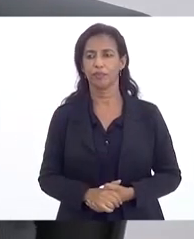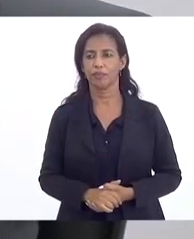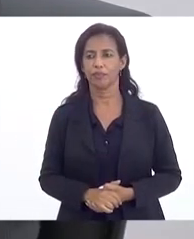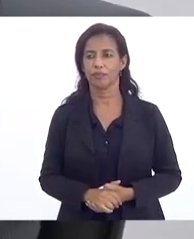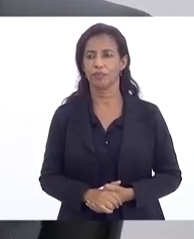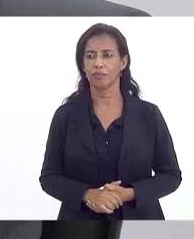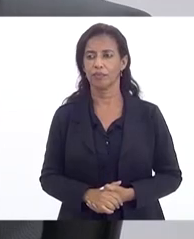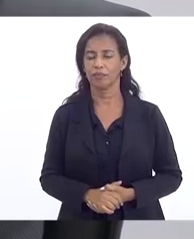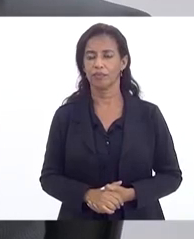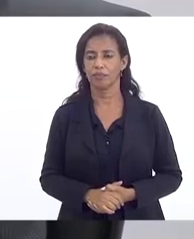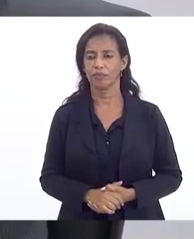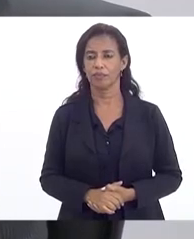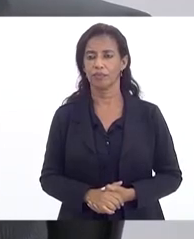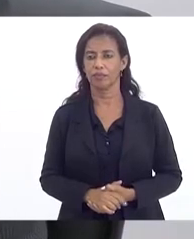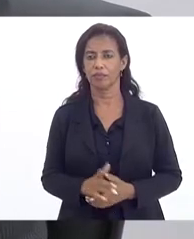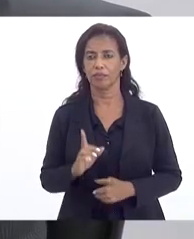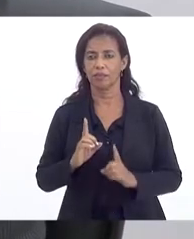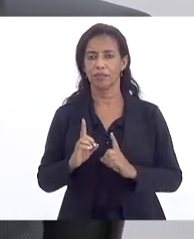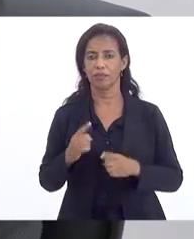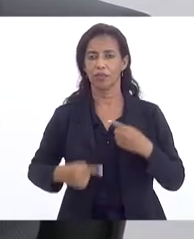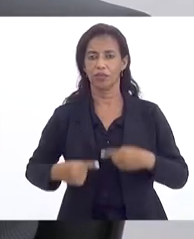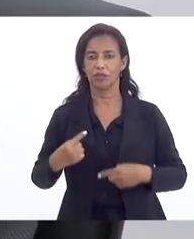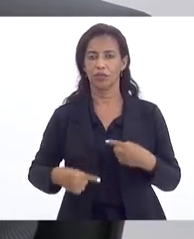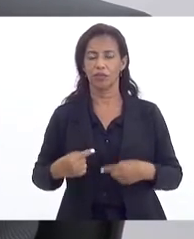o 44. Em discussão.